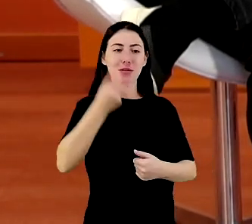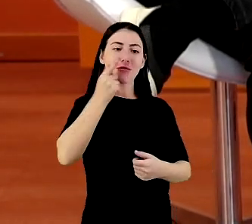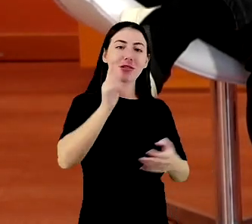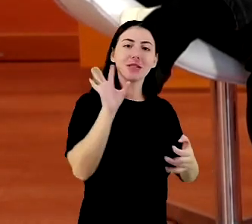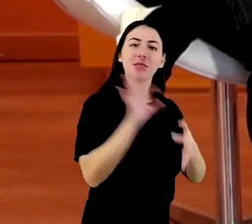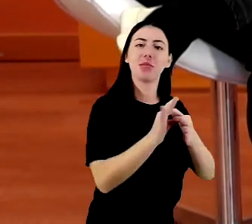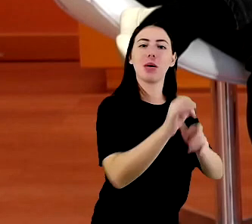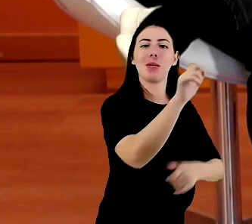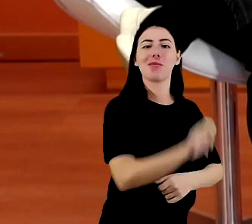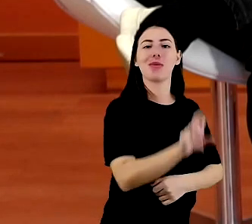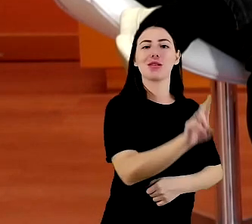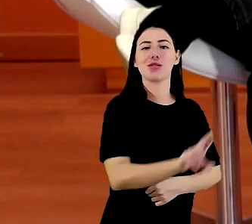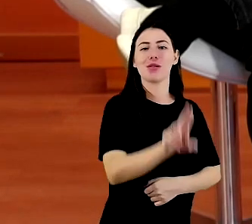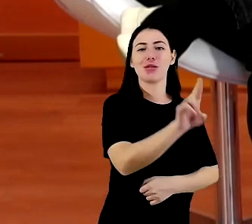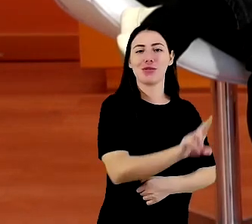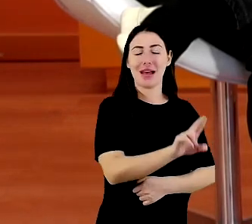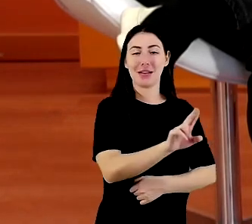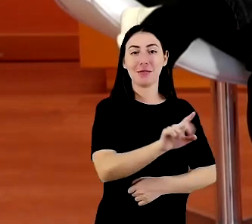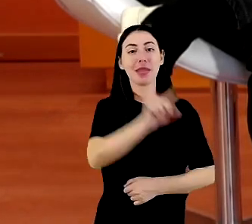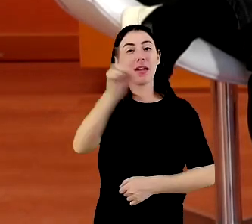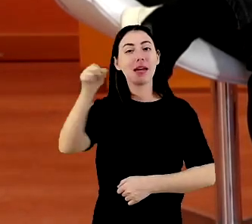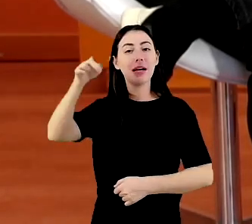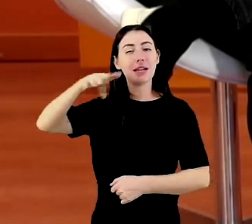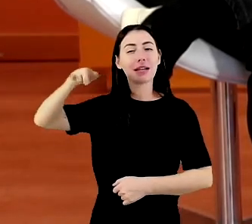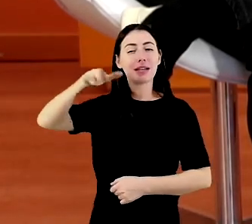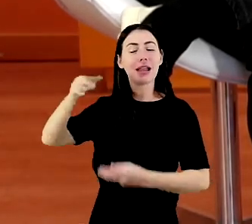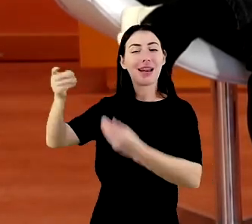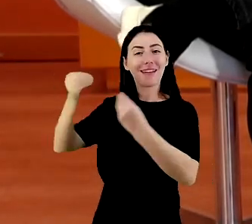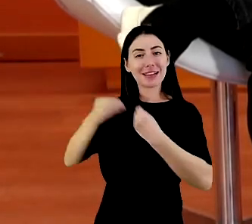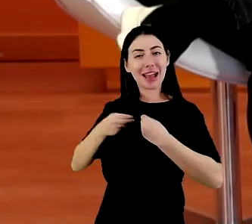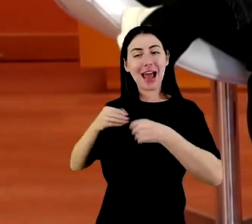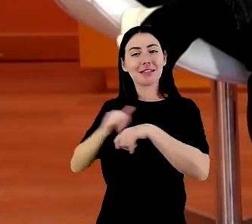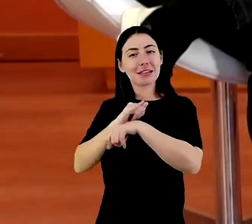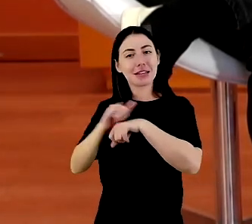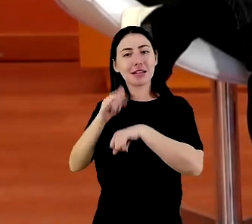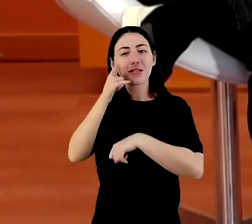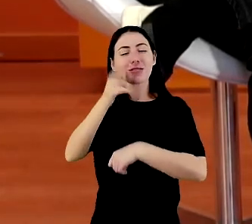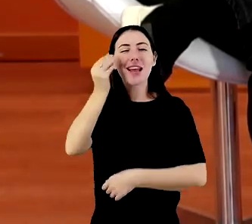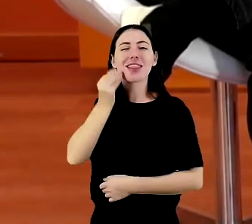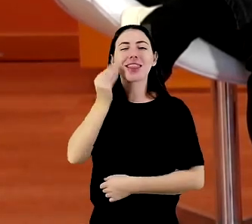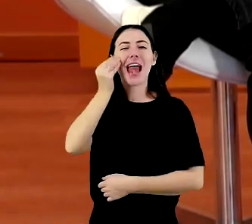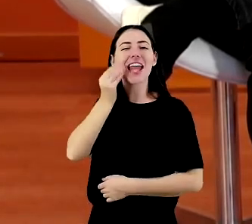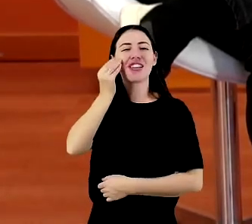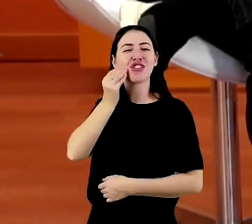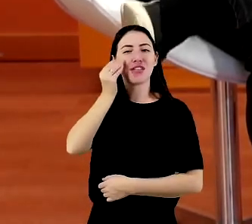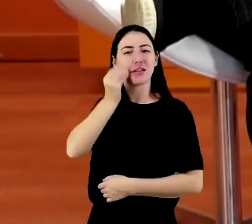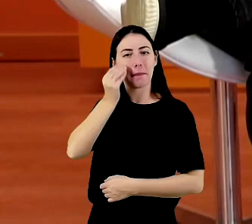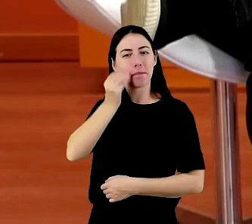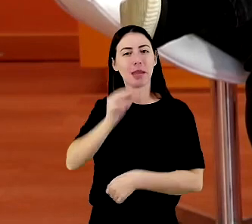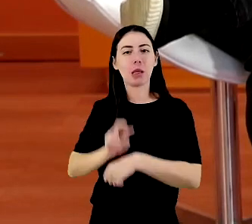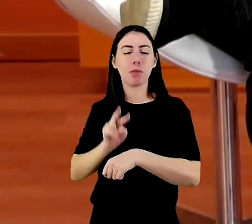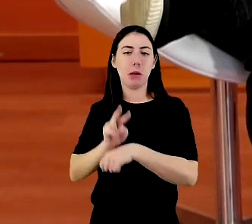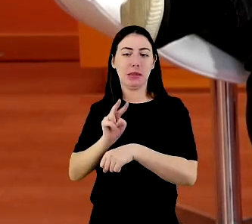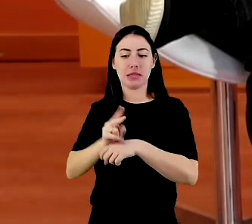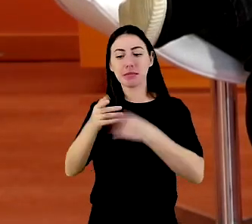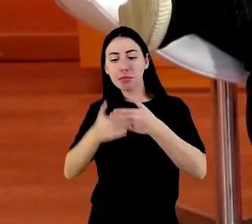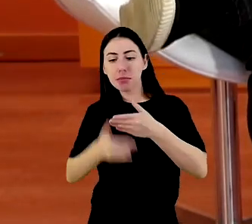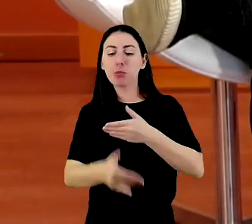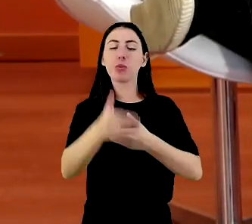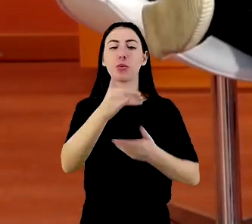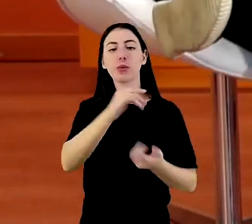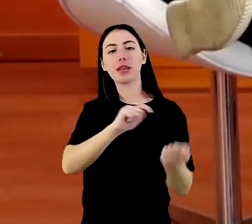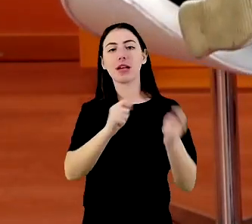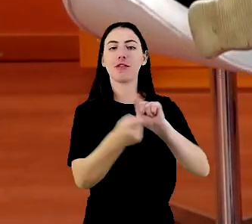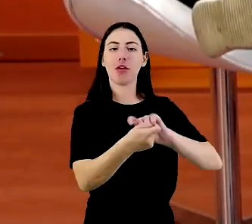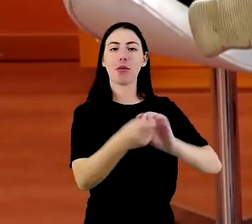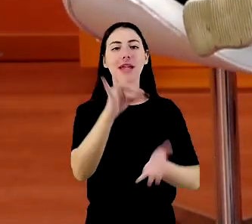as hipóteses para que a gente permita enxergar caminhos e crescer com novos caminhos para a raiz. É legal porque eu vejo